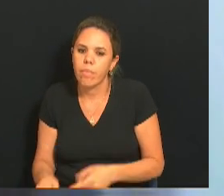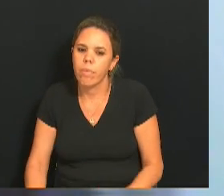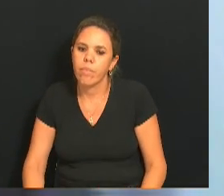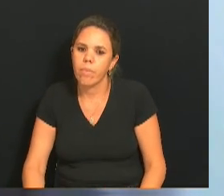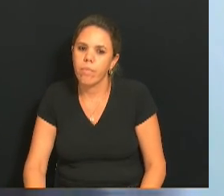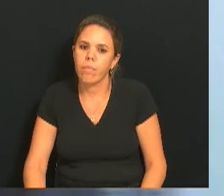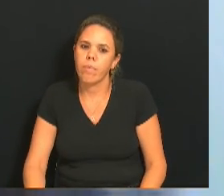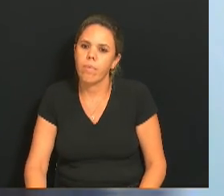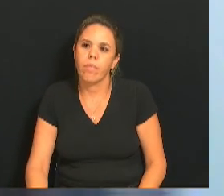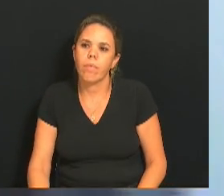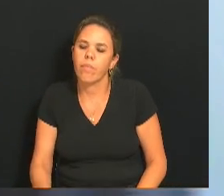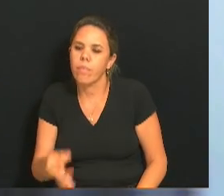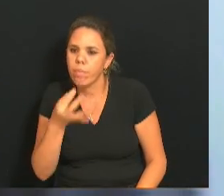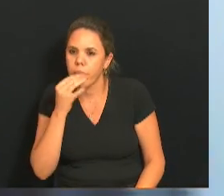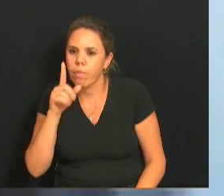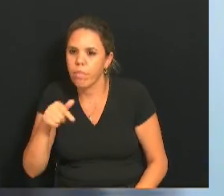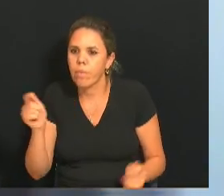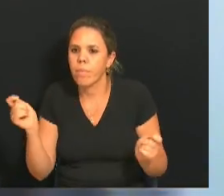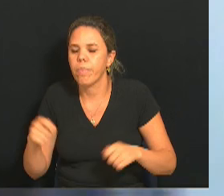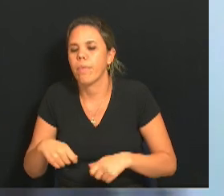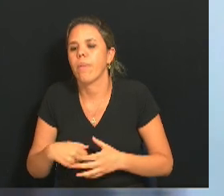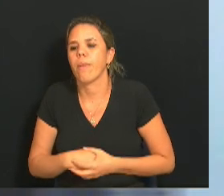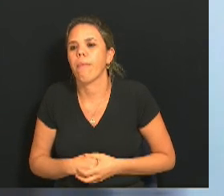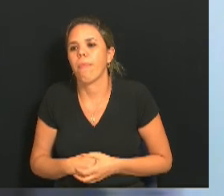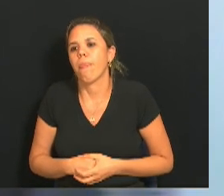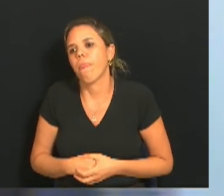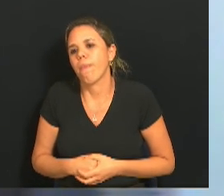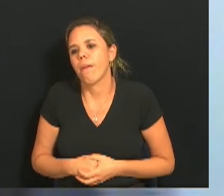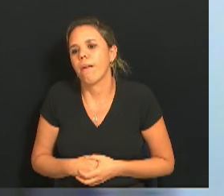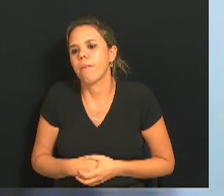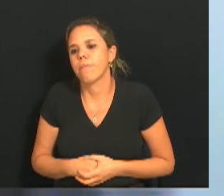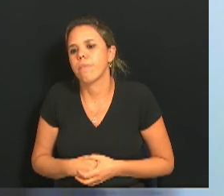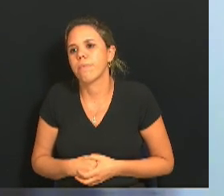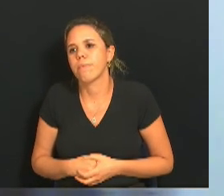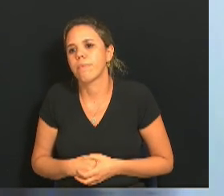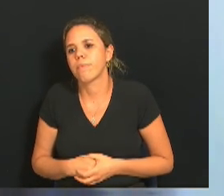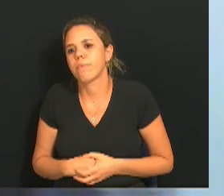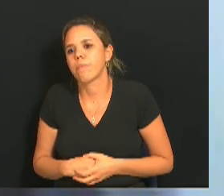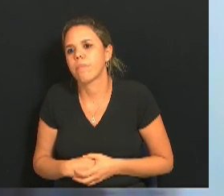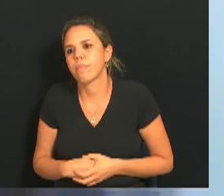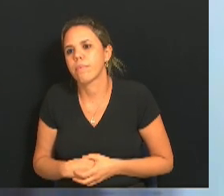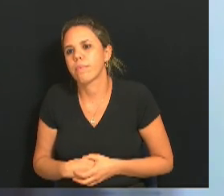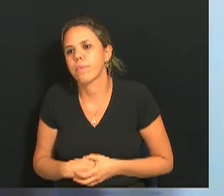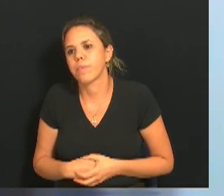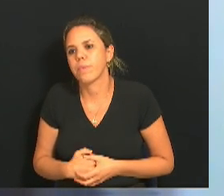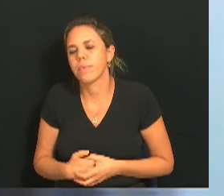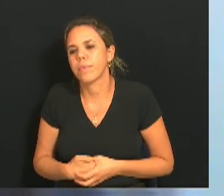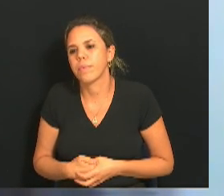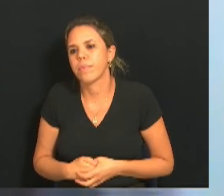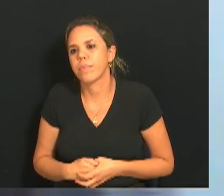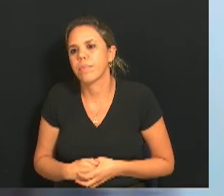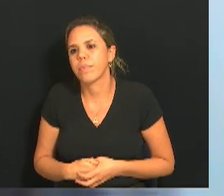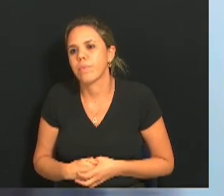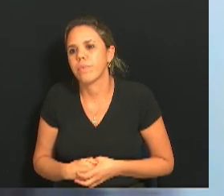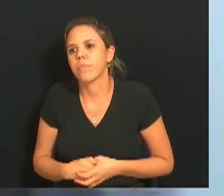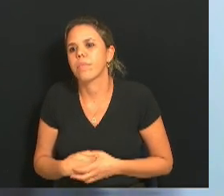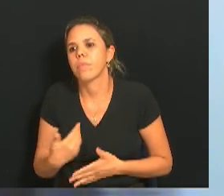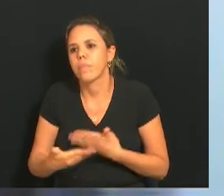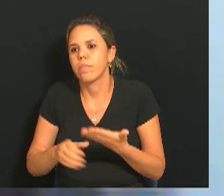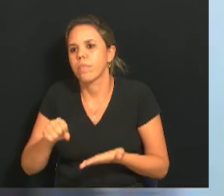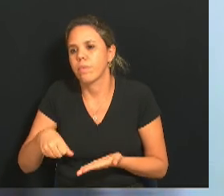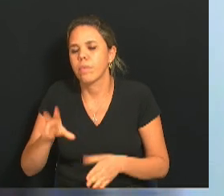questão de opinião é algo possível do ponto de vista social. A discussão que foi feita com ele, se era pertinente ou não